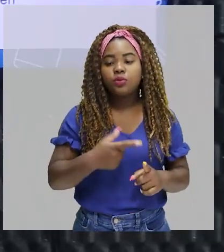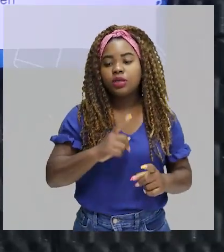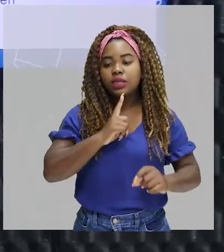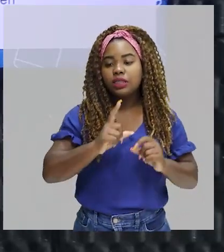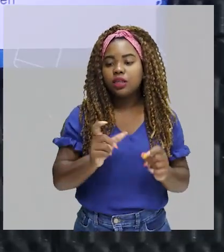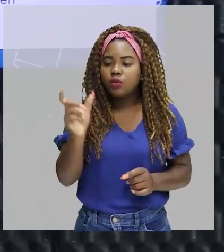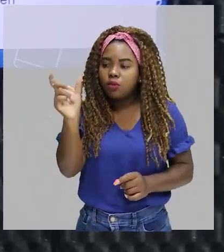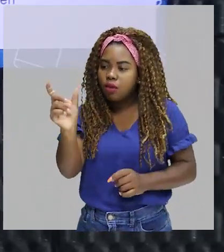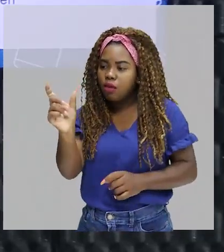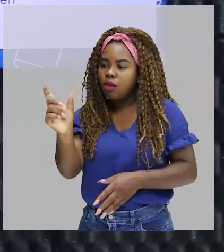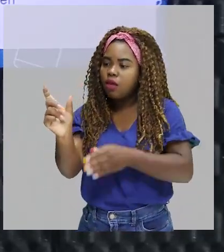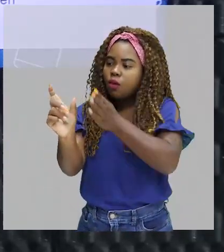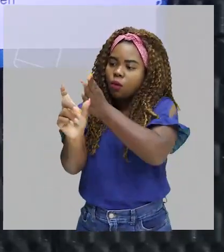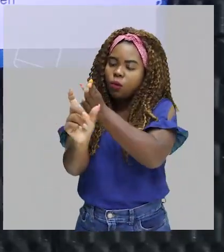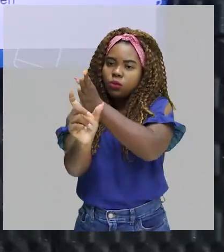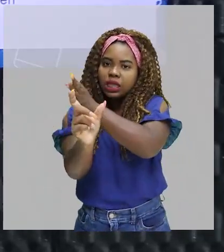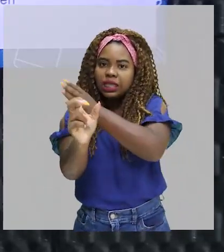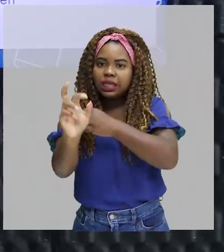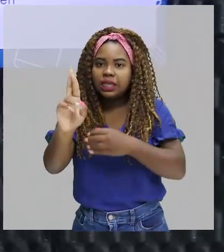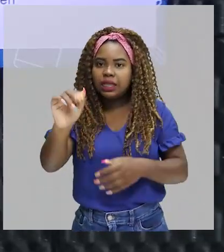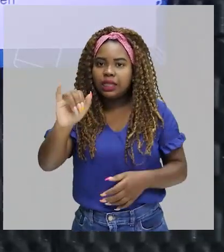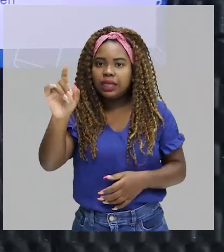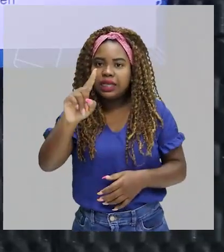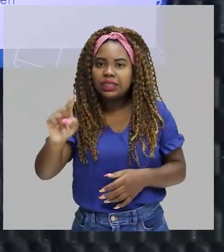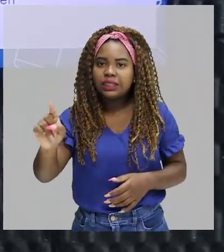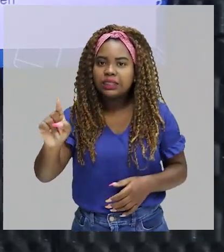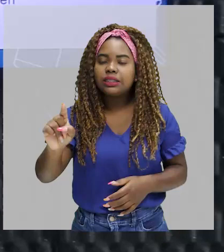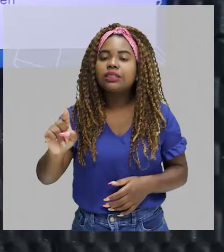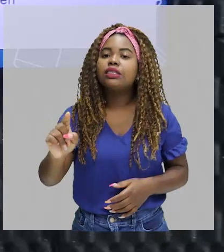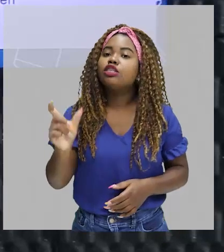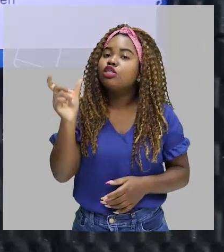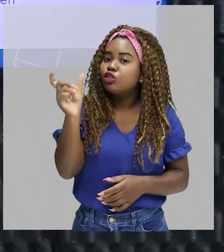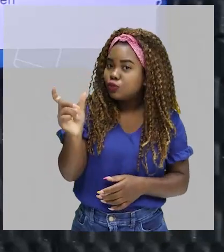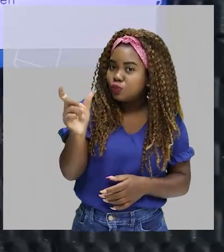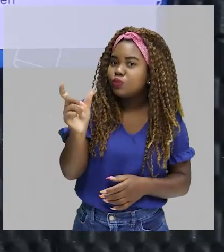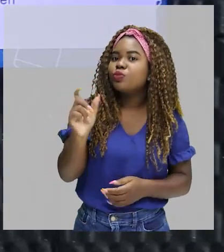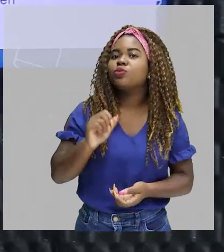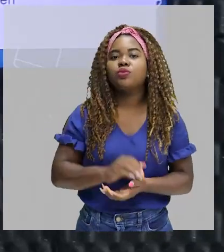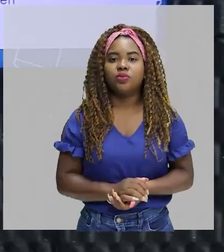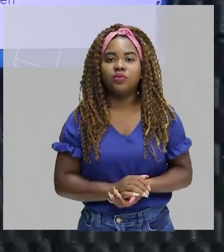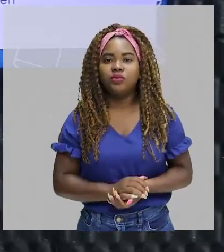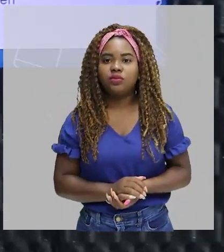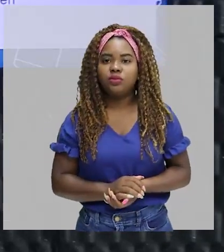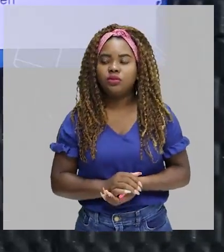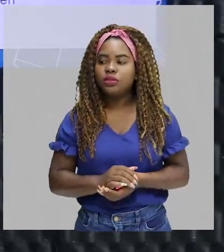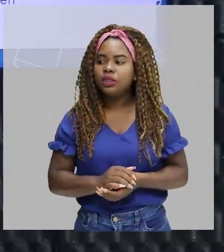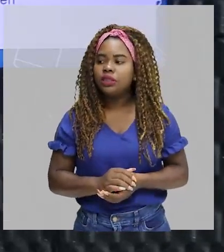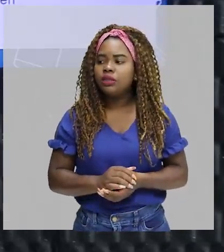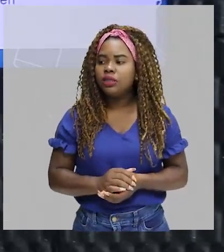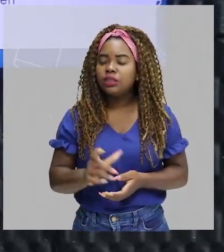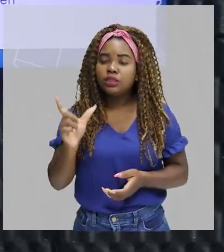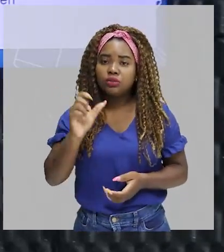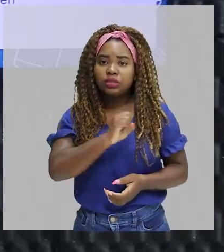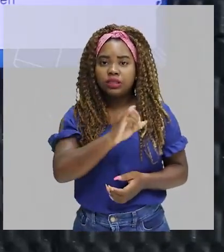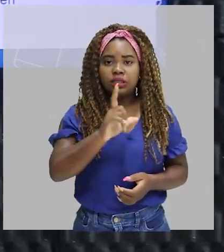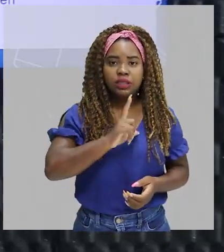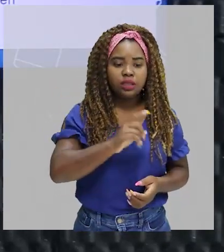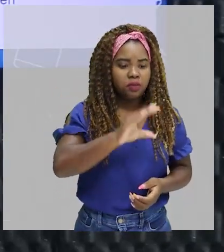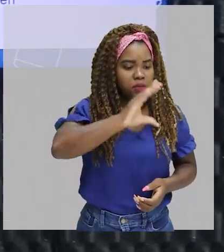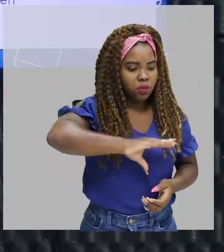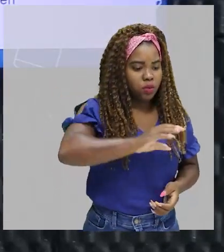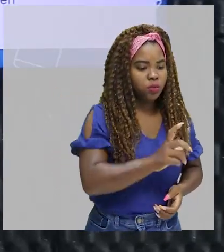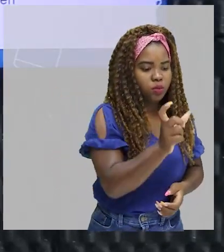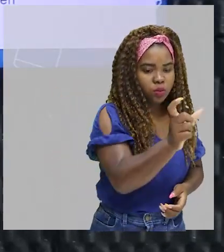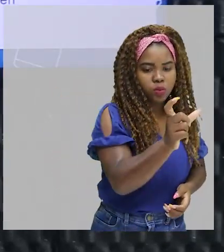em comum criam ou causam palavras que parecem semelhantes. Então, se você tem uma palavra em português